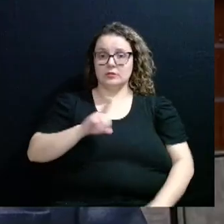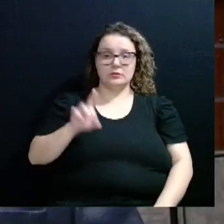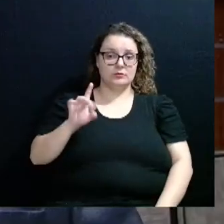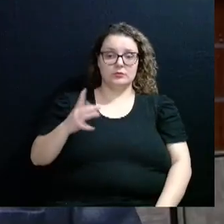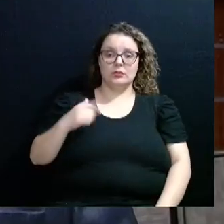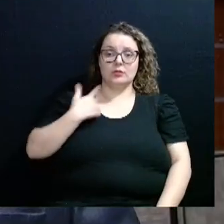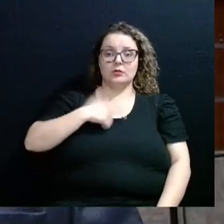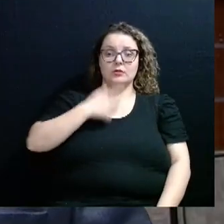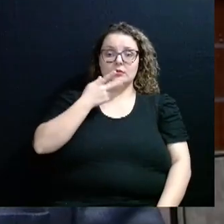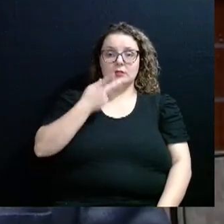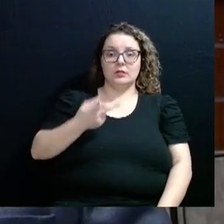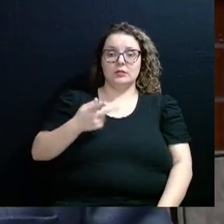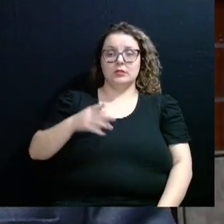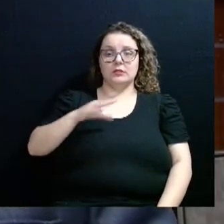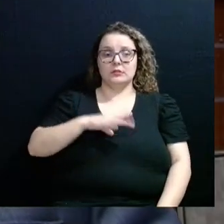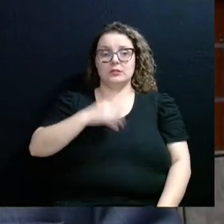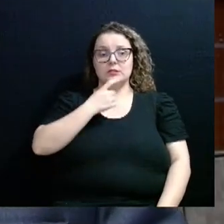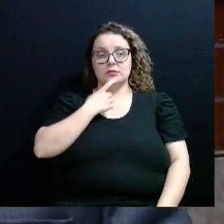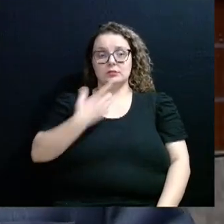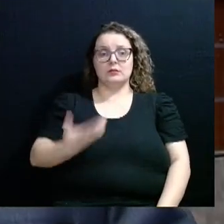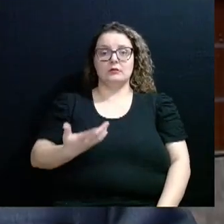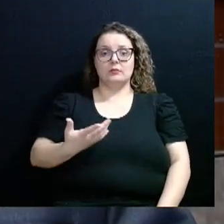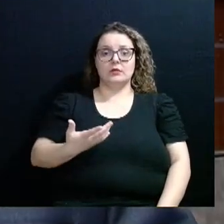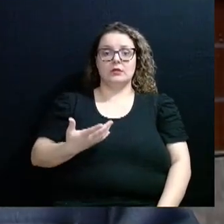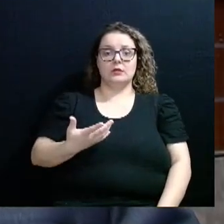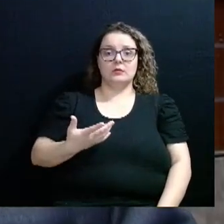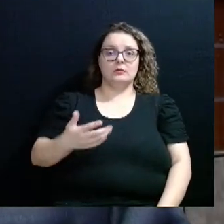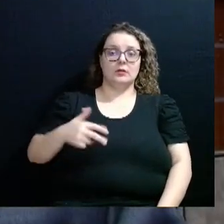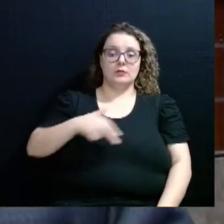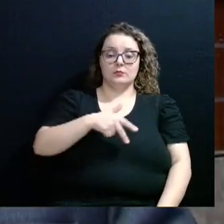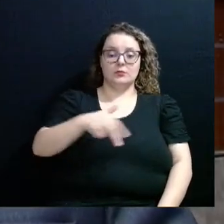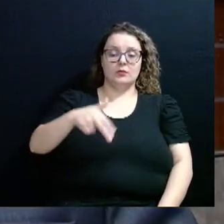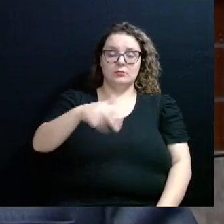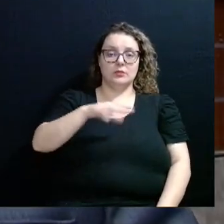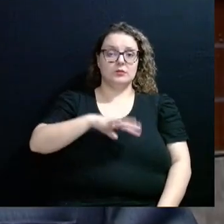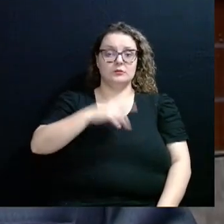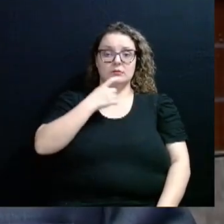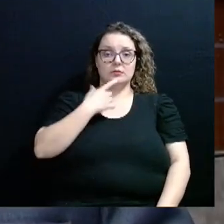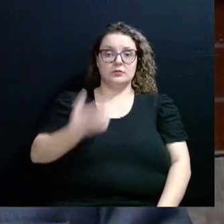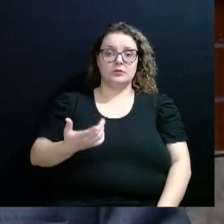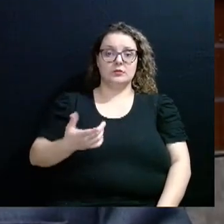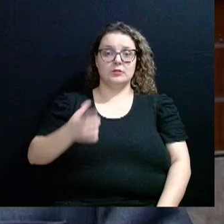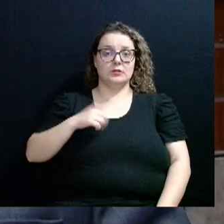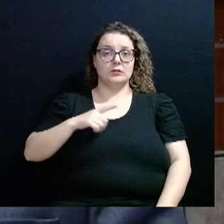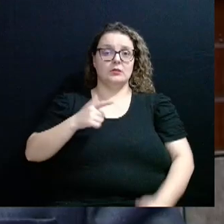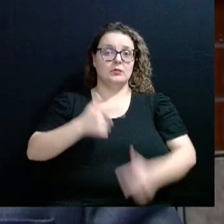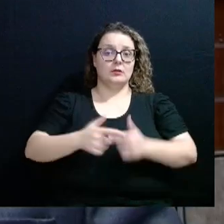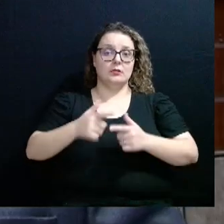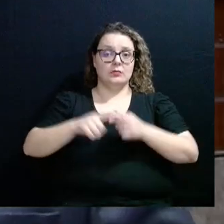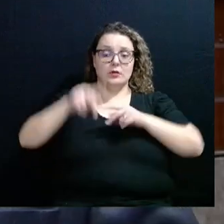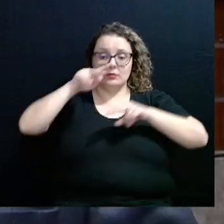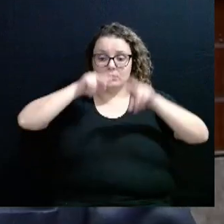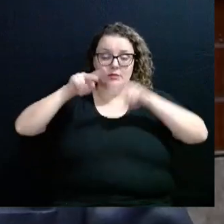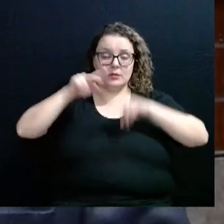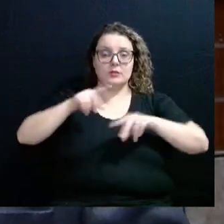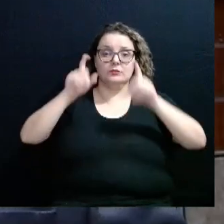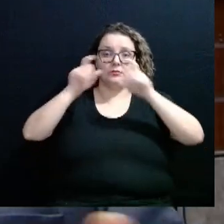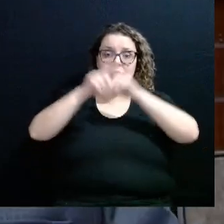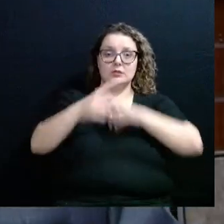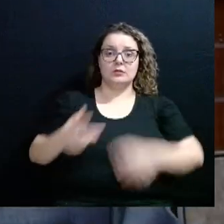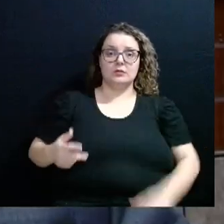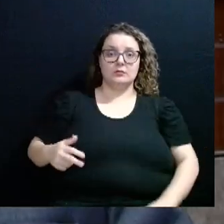cidade de Campinas, às vezes a gente anda na cidade de Campinas, a pessoa que ela tem um problema de visão, hoje ela é difícil, ela anda numa calçada, tem